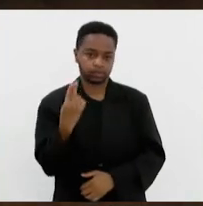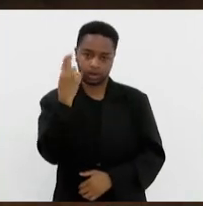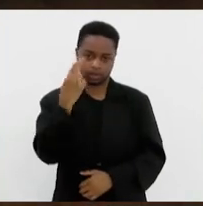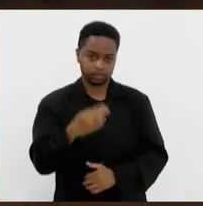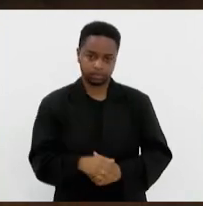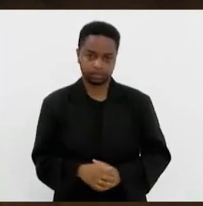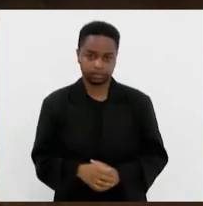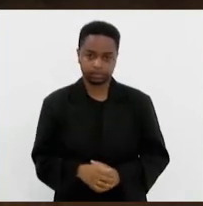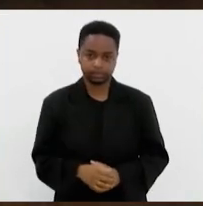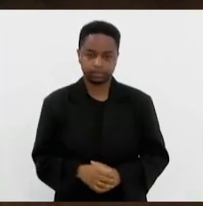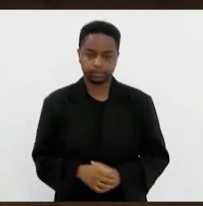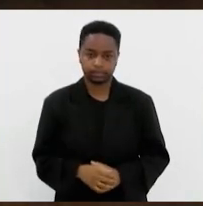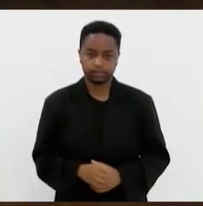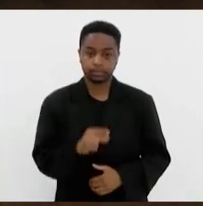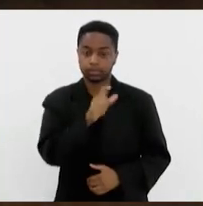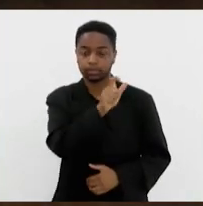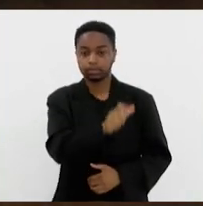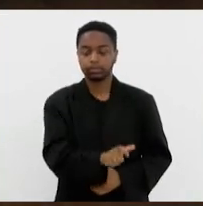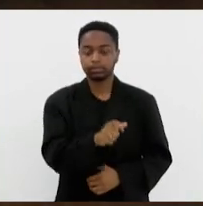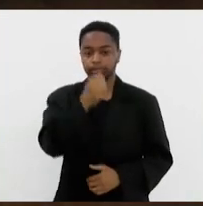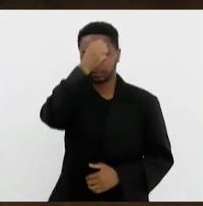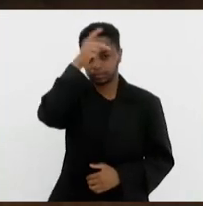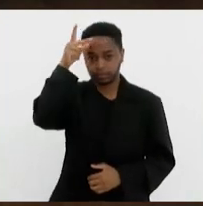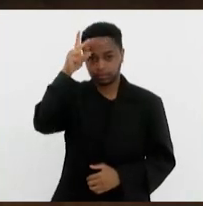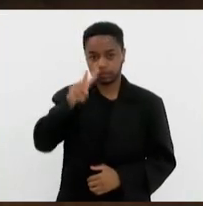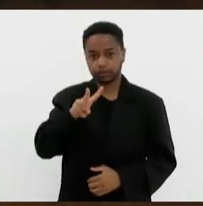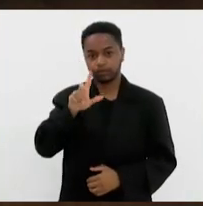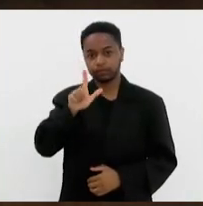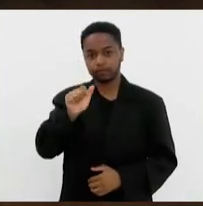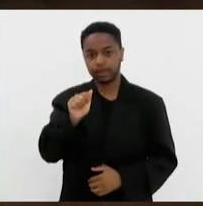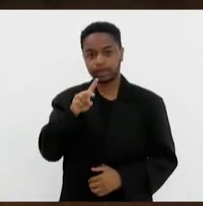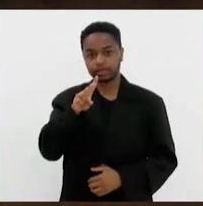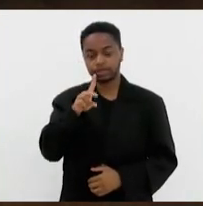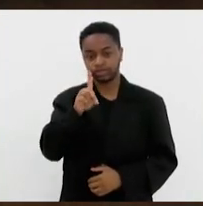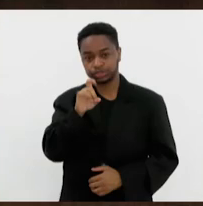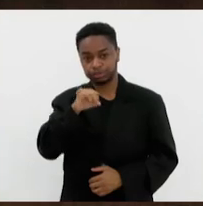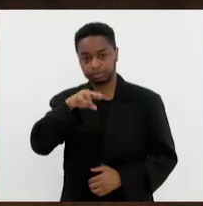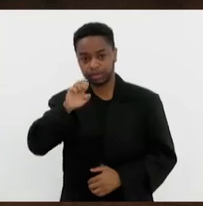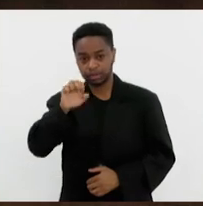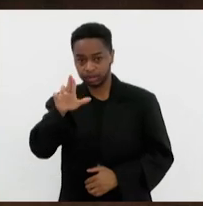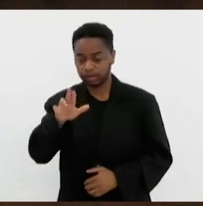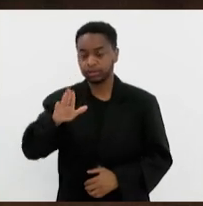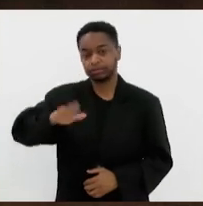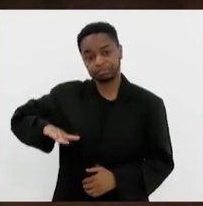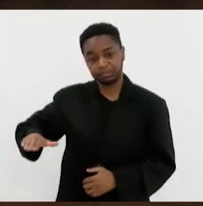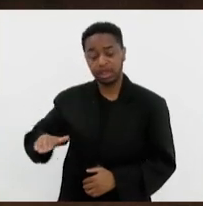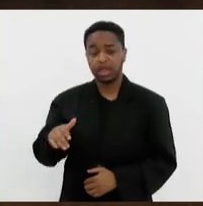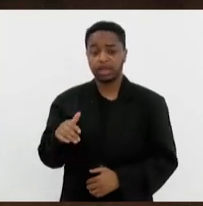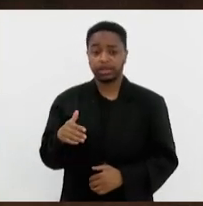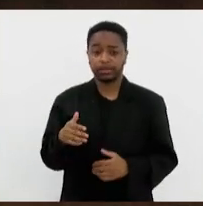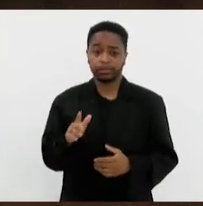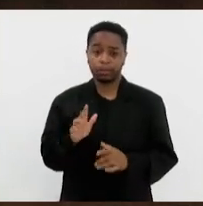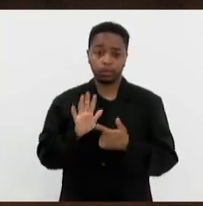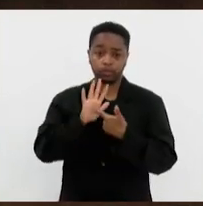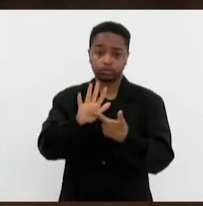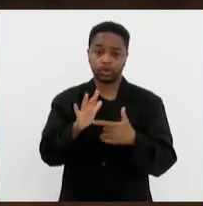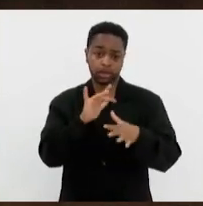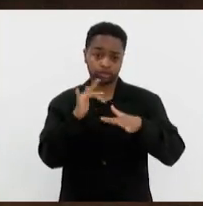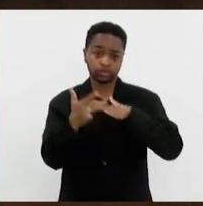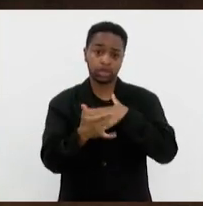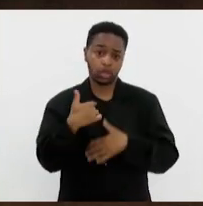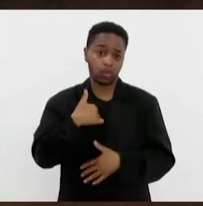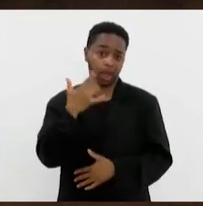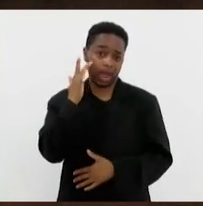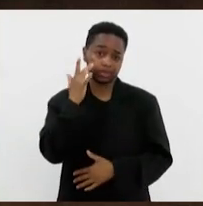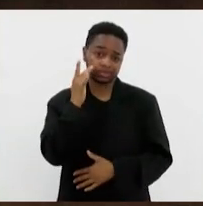O prefeito Vladimir Molequinho, ele foi para as redes sociais no que eu considero um tapa na cara do povo de Campos